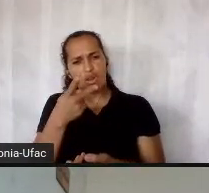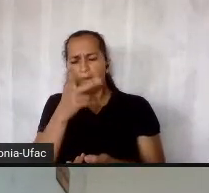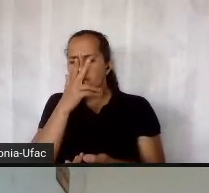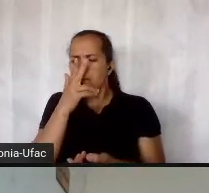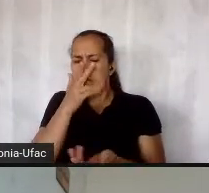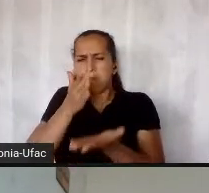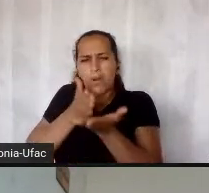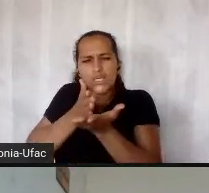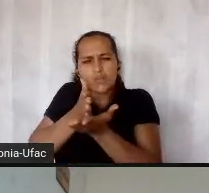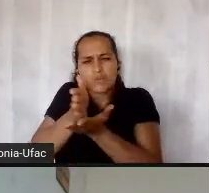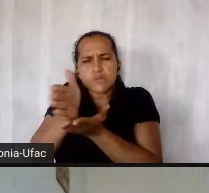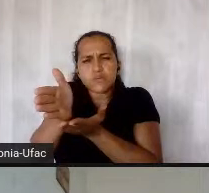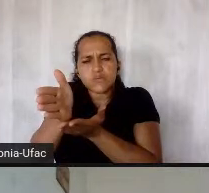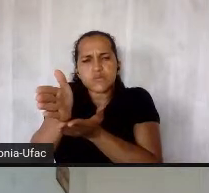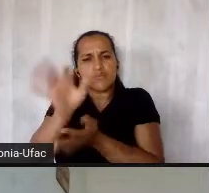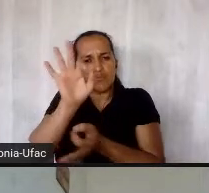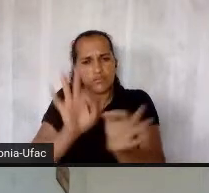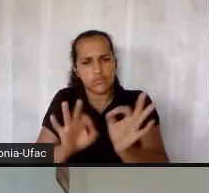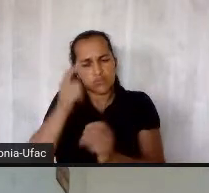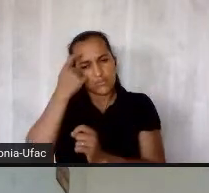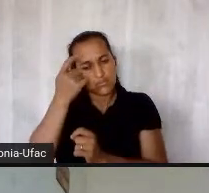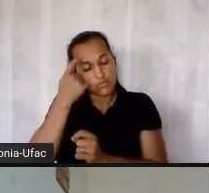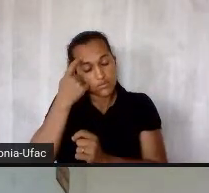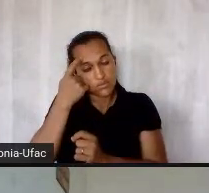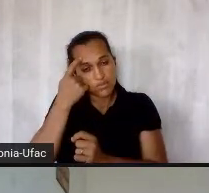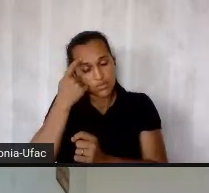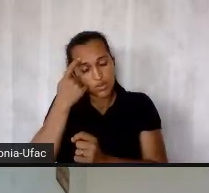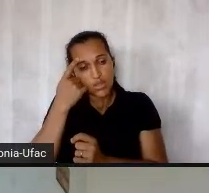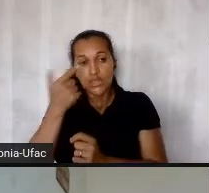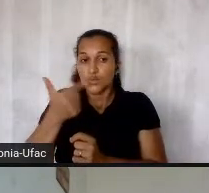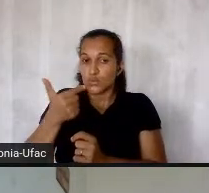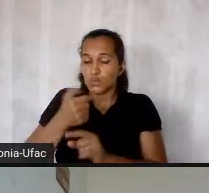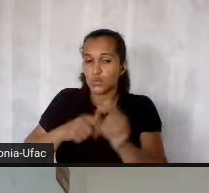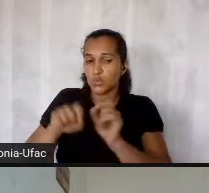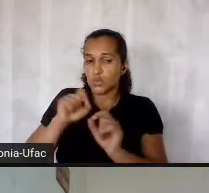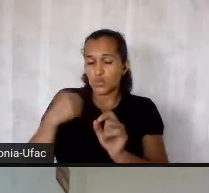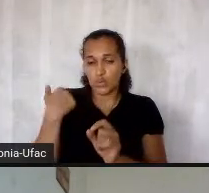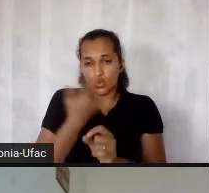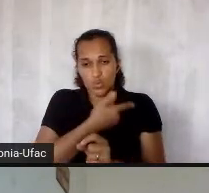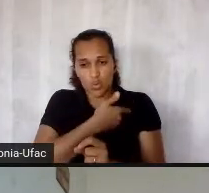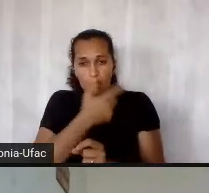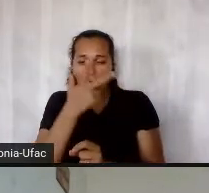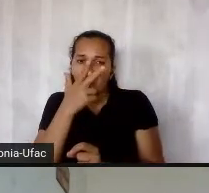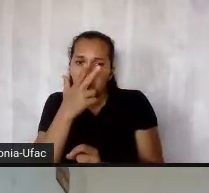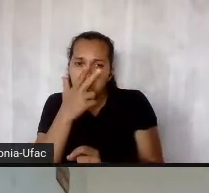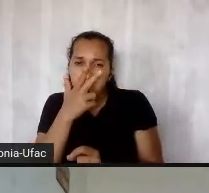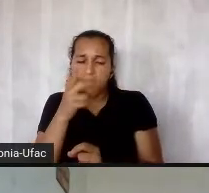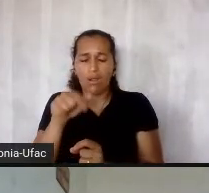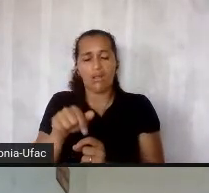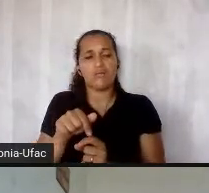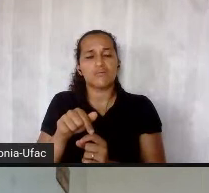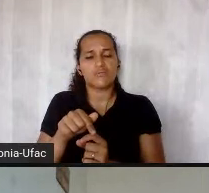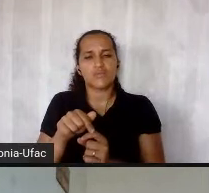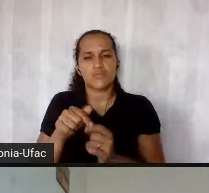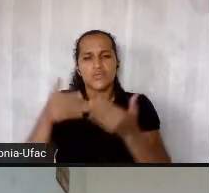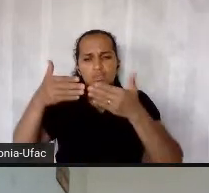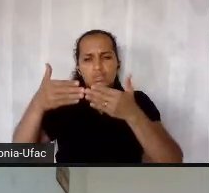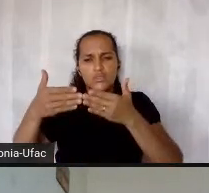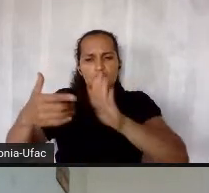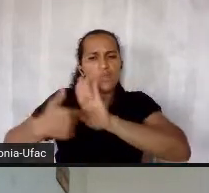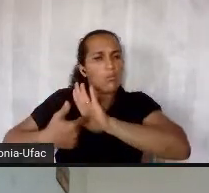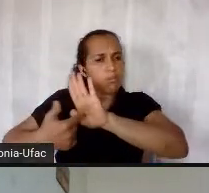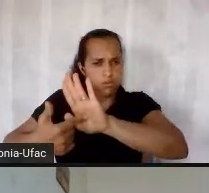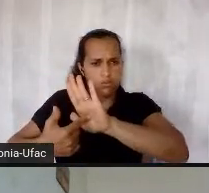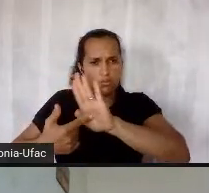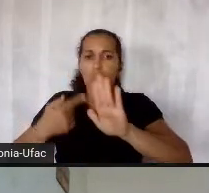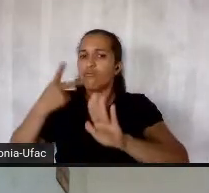pensamento e, segundo, talvez com a ilusão de que estamos sendo transparentes ao dizer o que vamos dizer. De fato, é